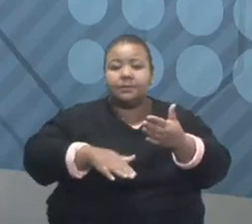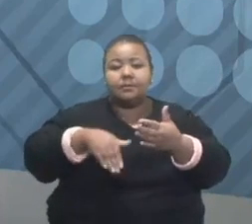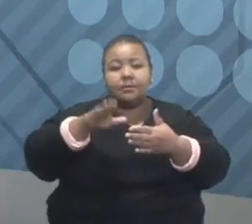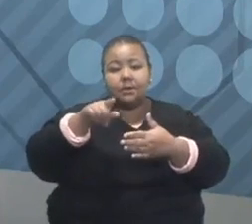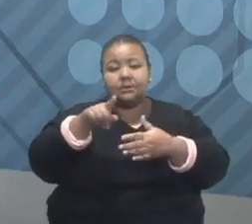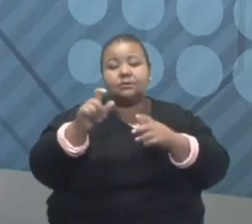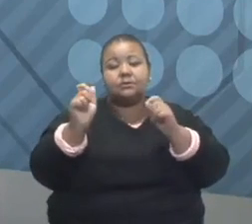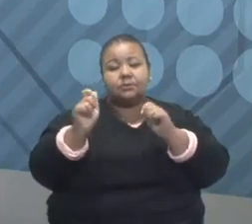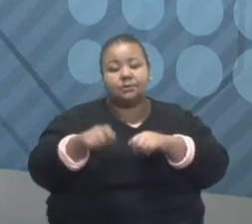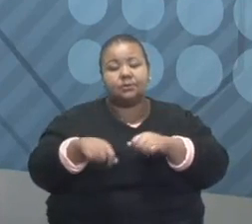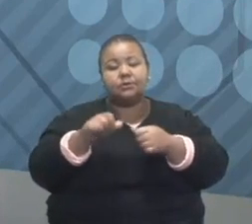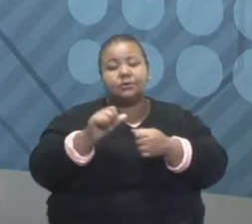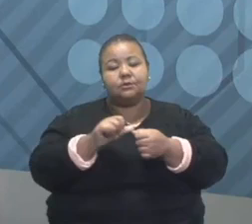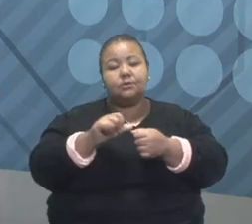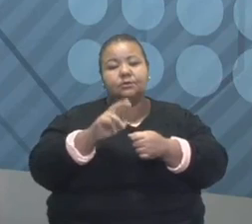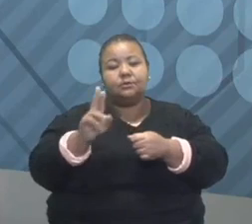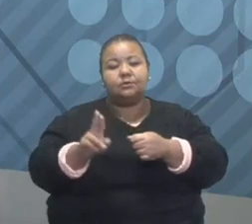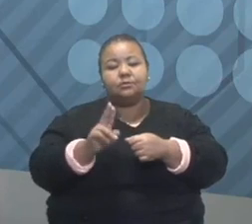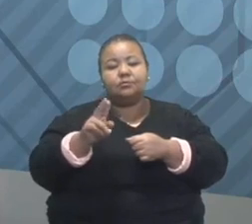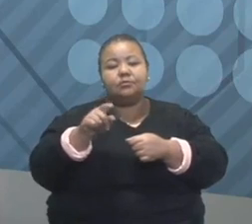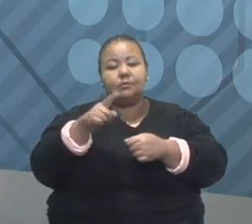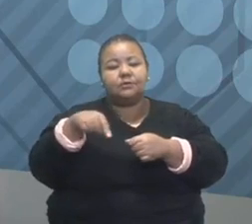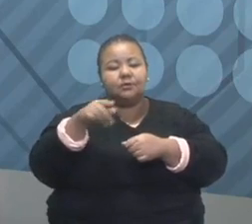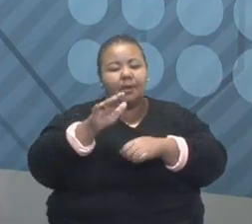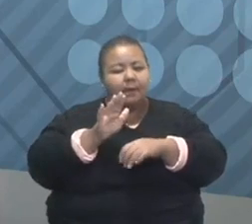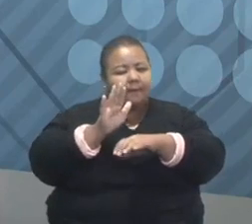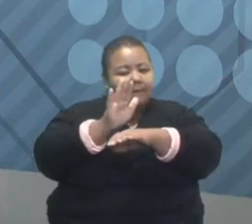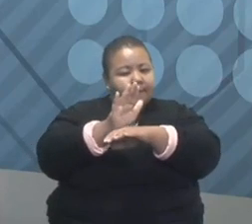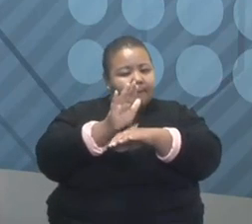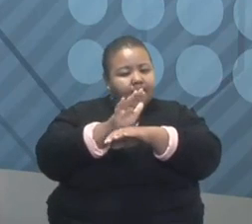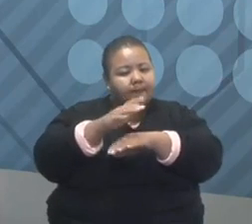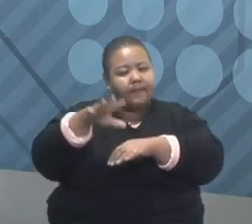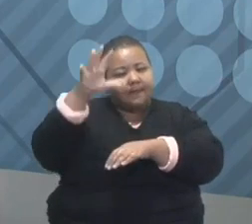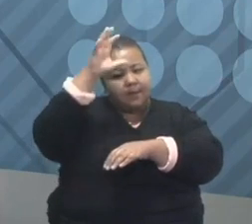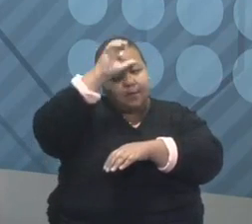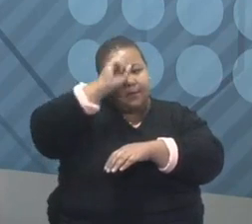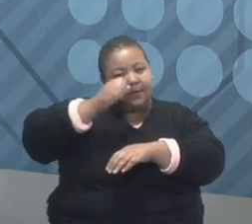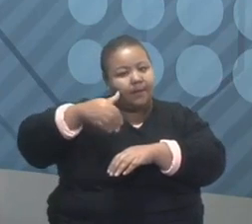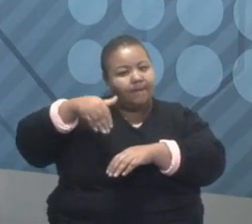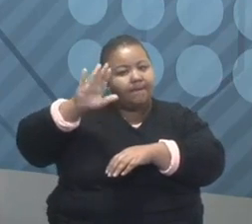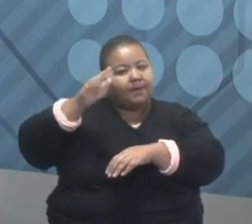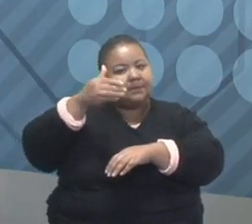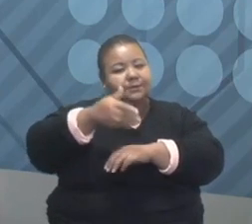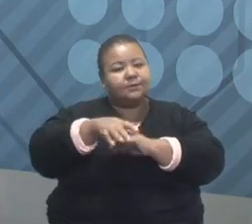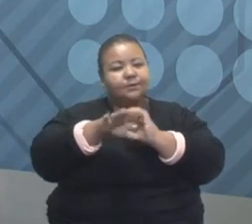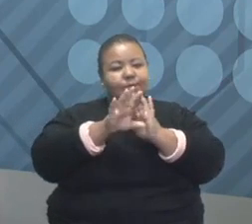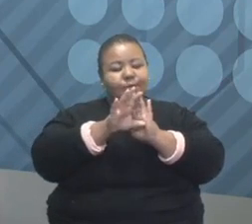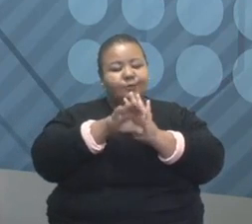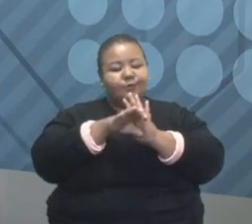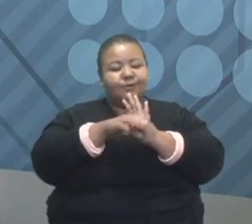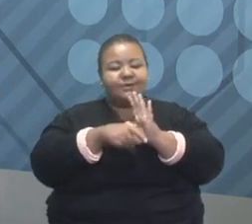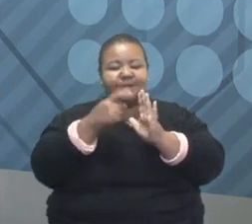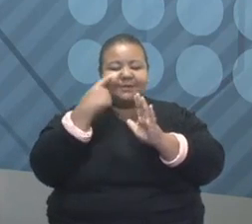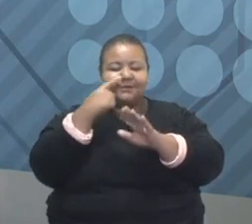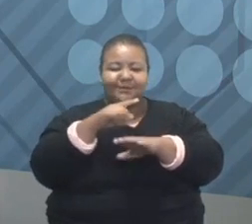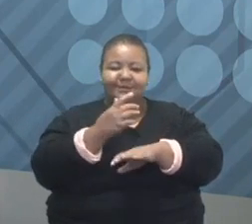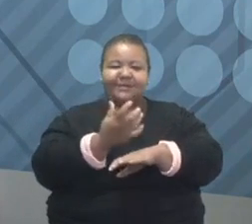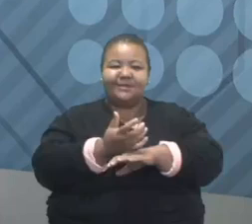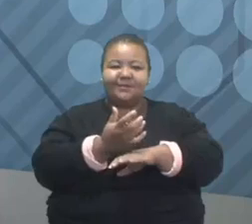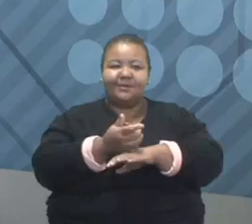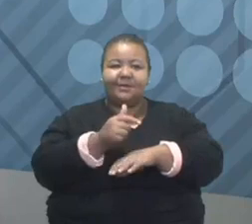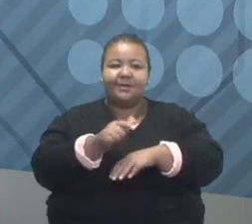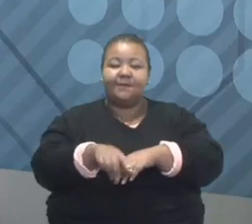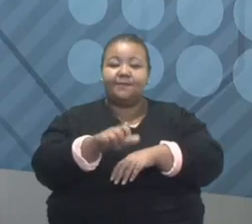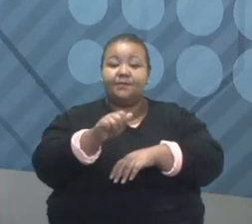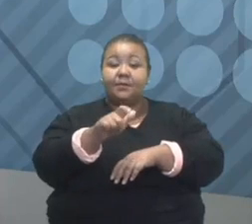você pode estar trabalhando. E isso vai te ajudar a compreender ainda mais os conceitos vistos na nossa disciplina. A